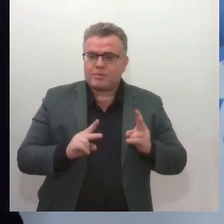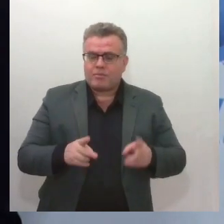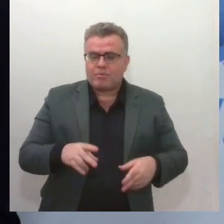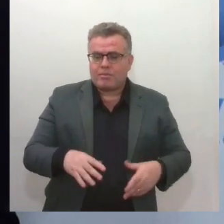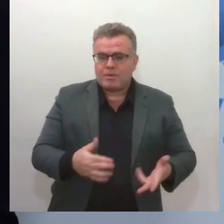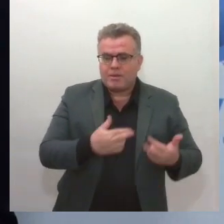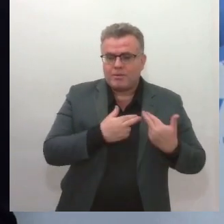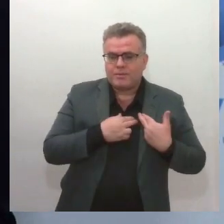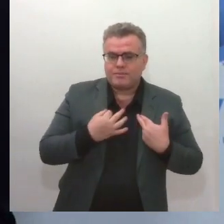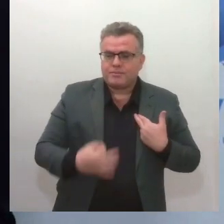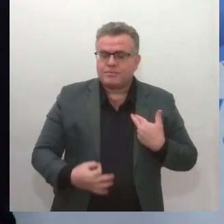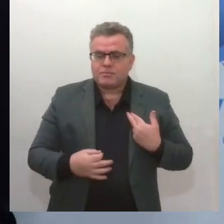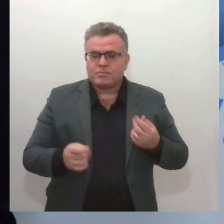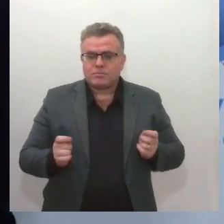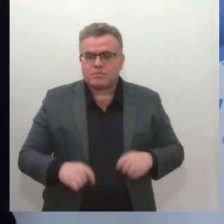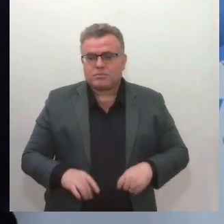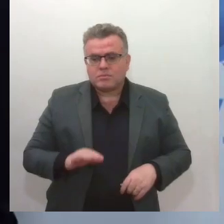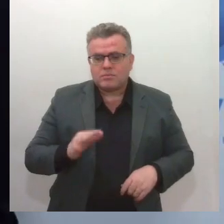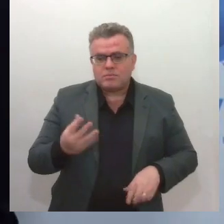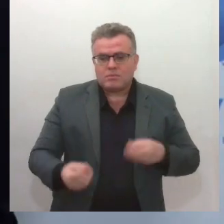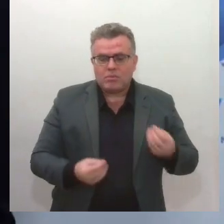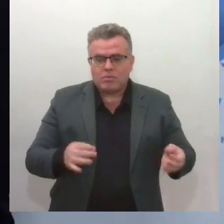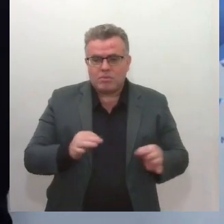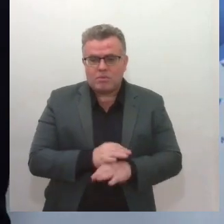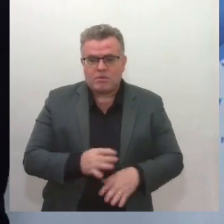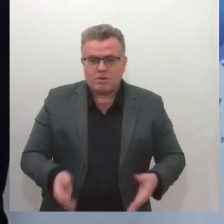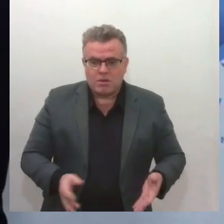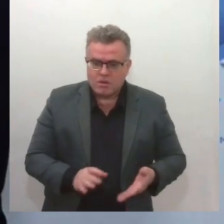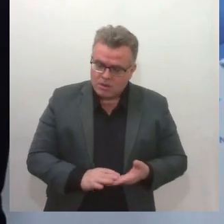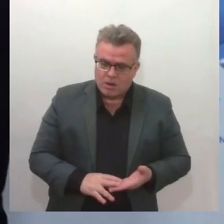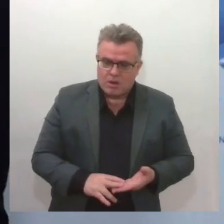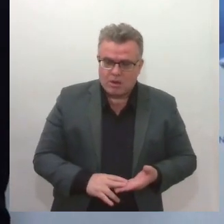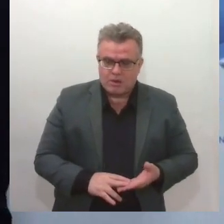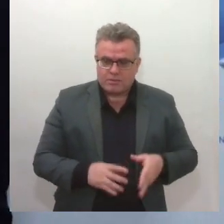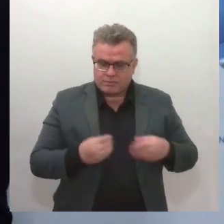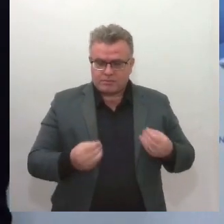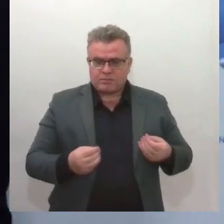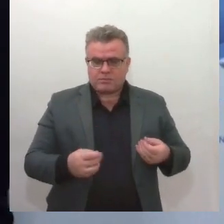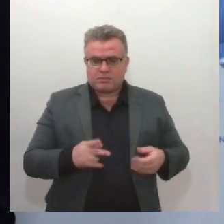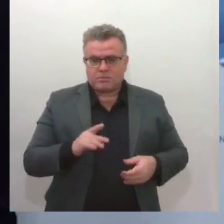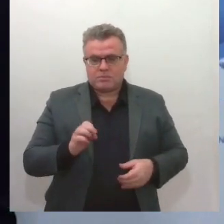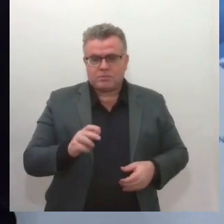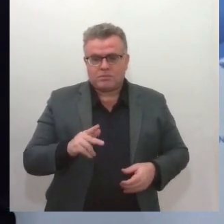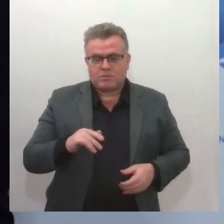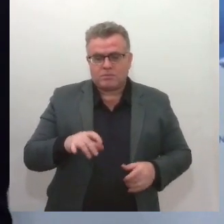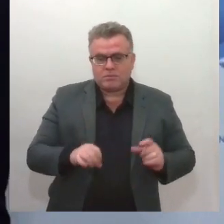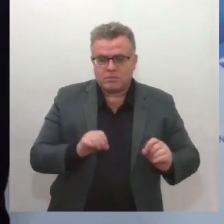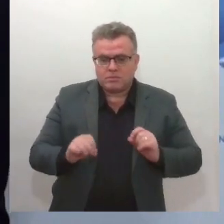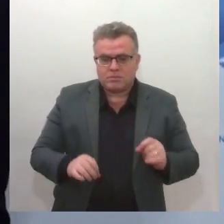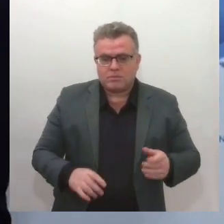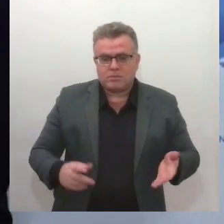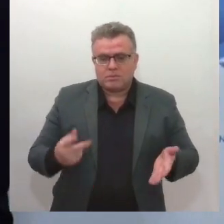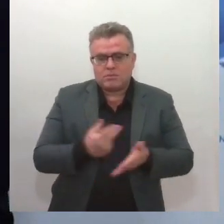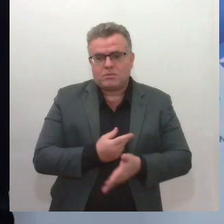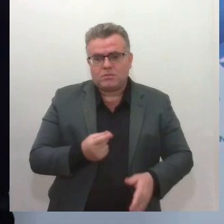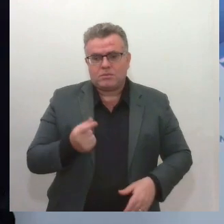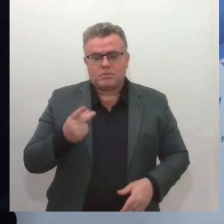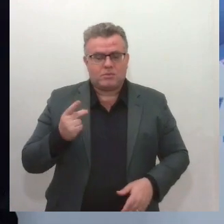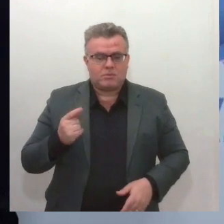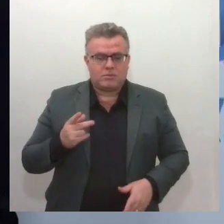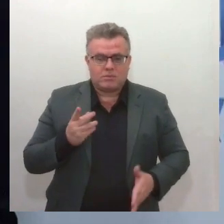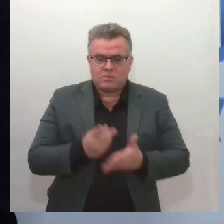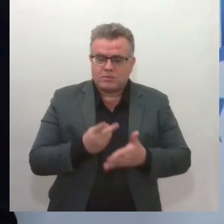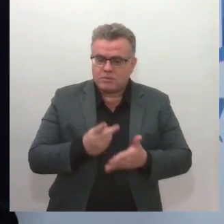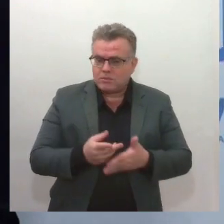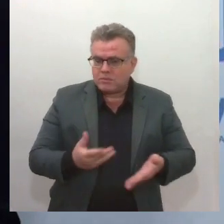dar uma explicação, porque se for por conta do precatório, isso não vai colar, porque já aconteciam, as coisas funcionavam. Então chama a